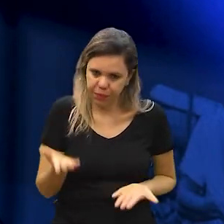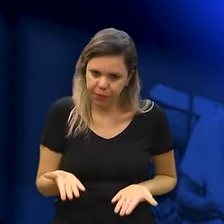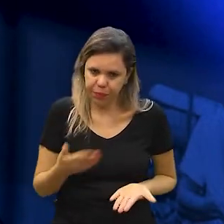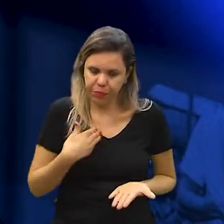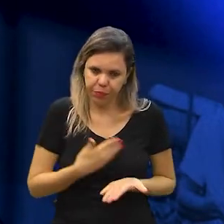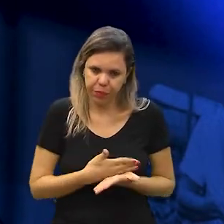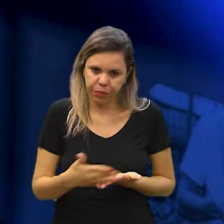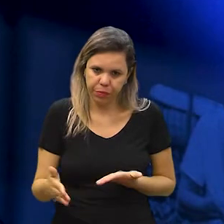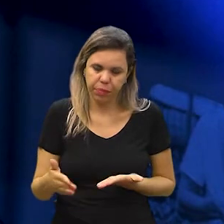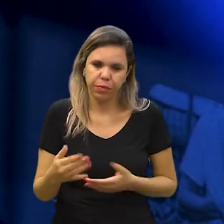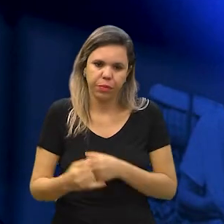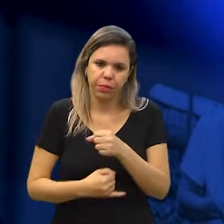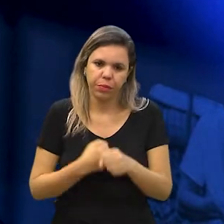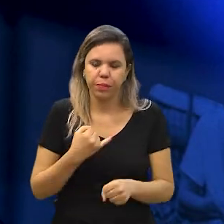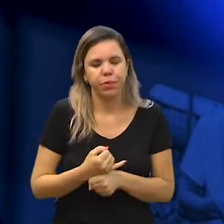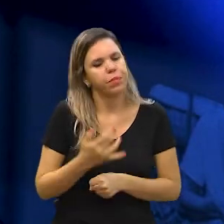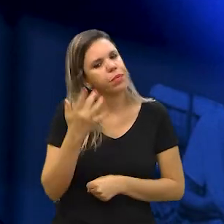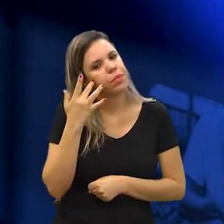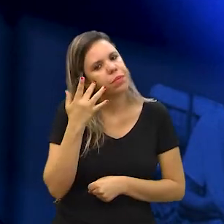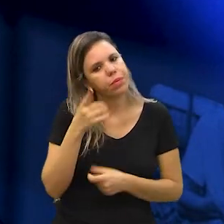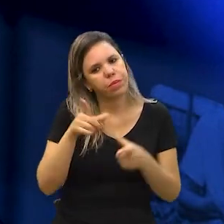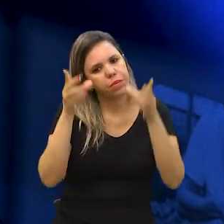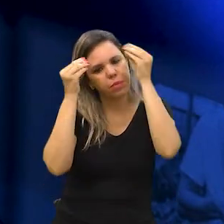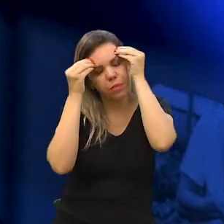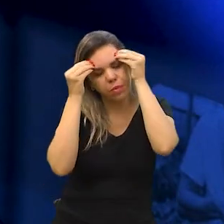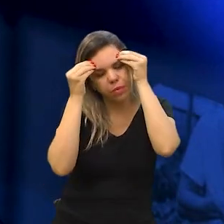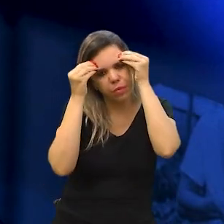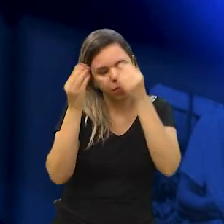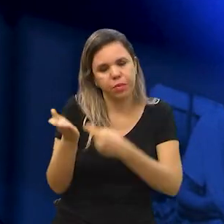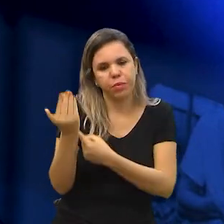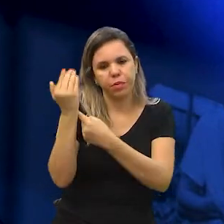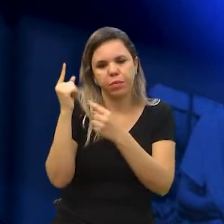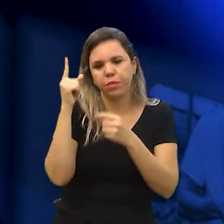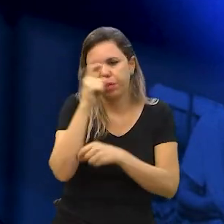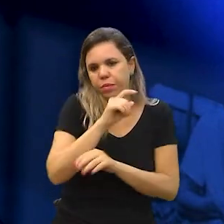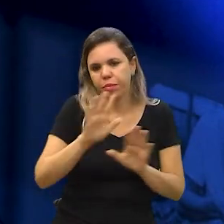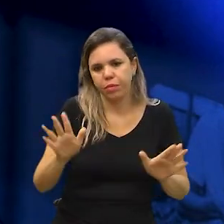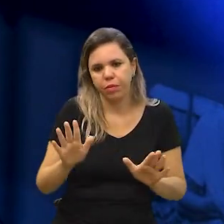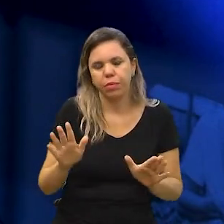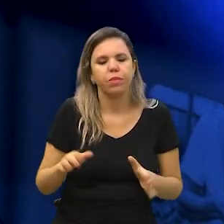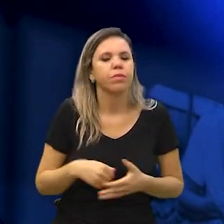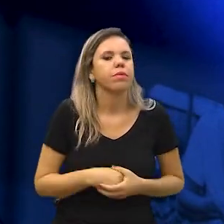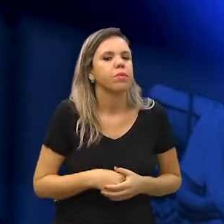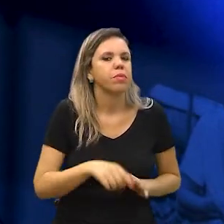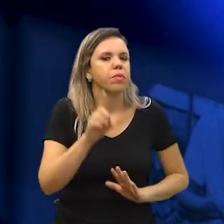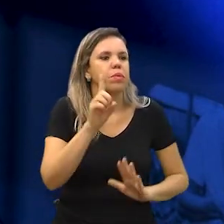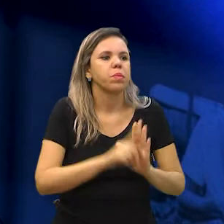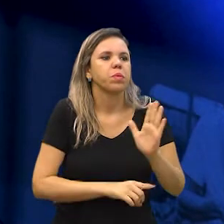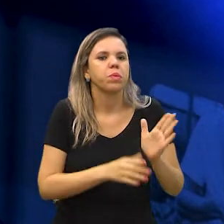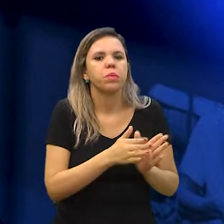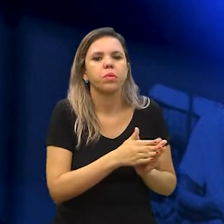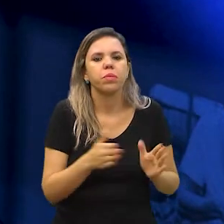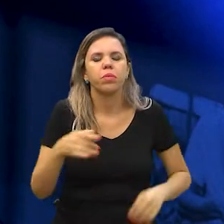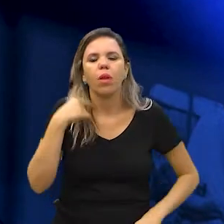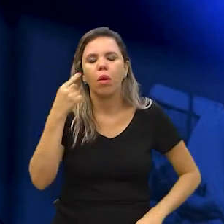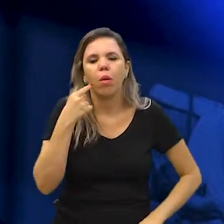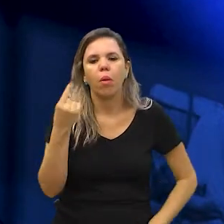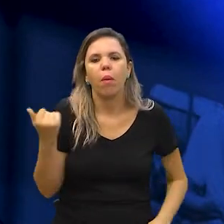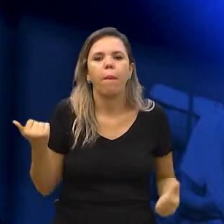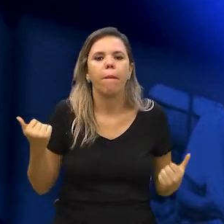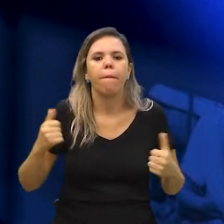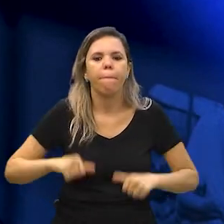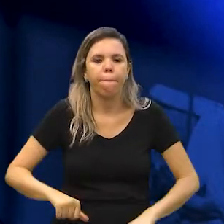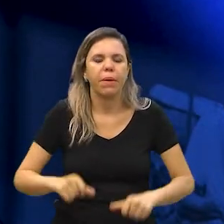muito quando eu comecei na plataforma, que eu achava que linguagem de tecnologia e programação era muito difícil. Eu vim do mundo do direito, né? Advogado é muito